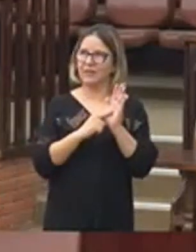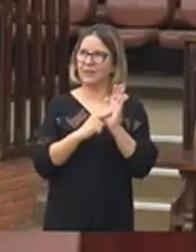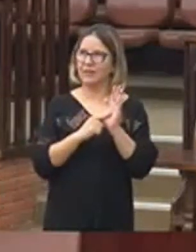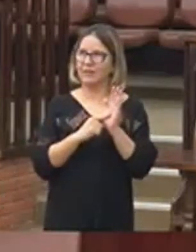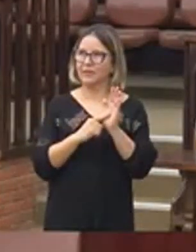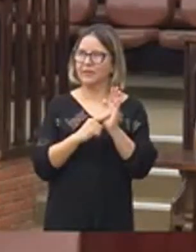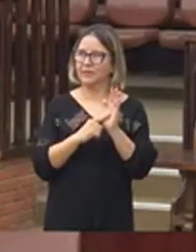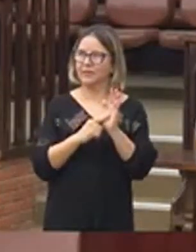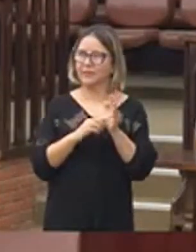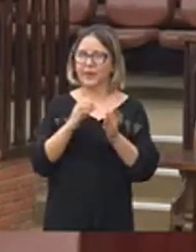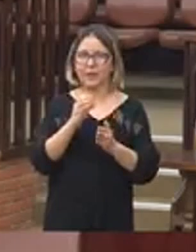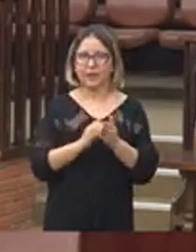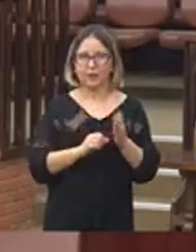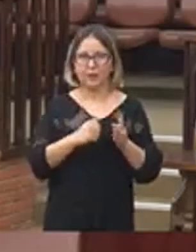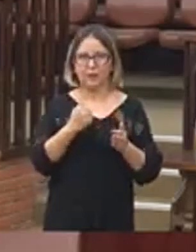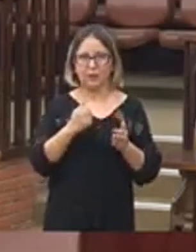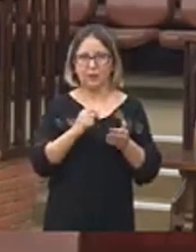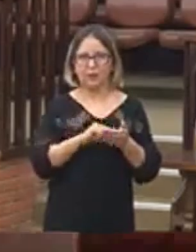11, 22.